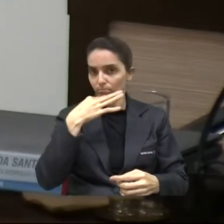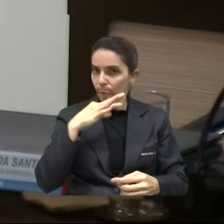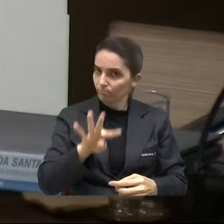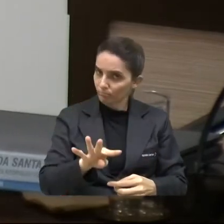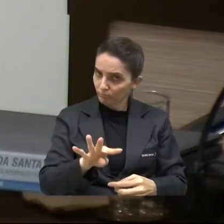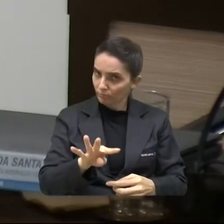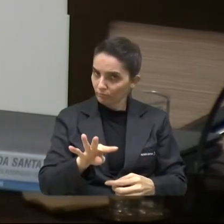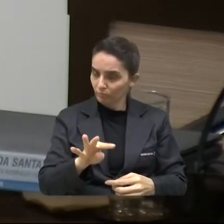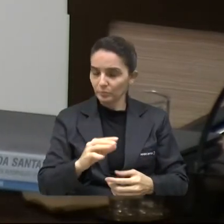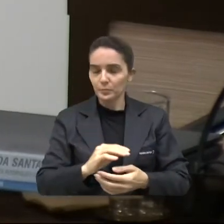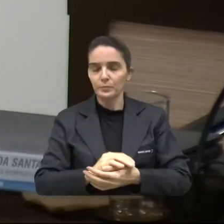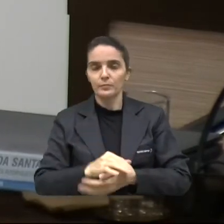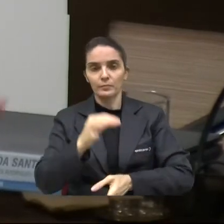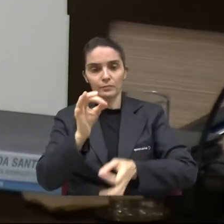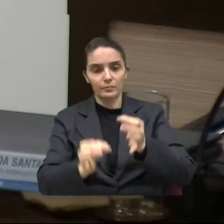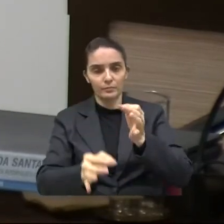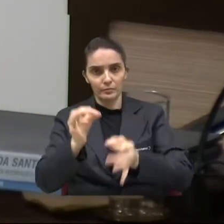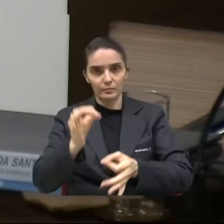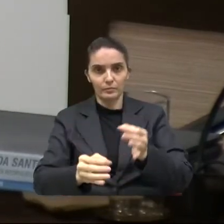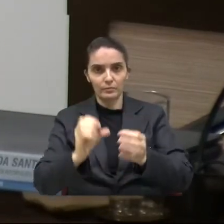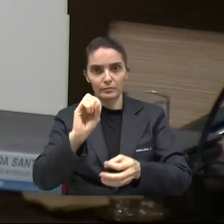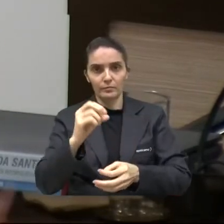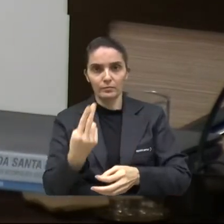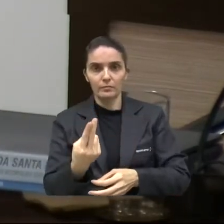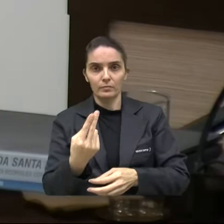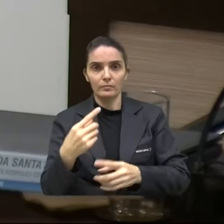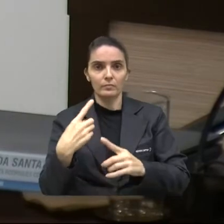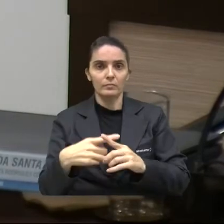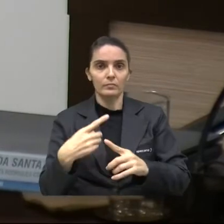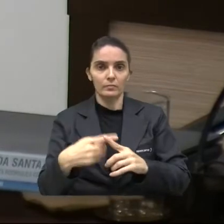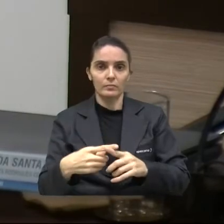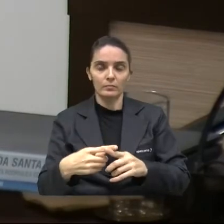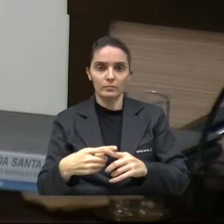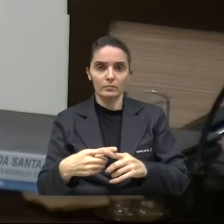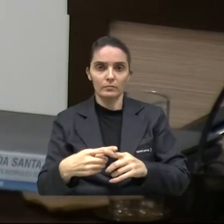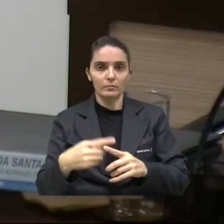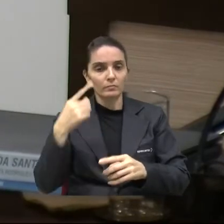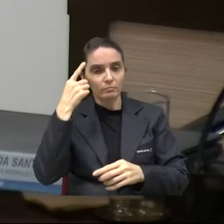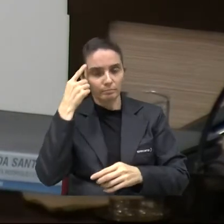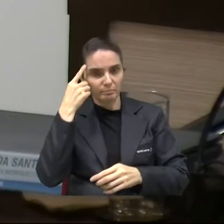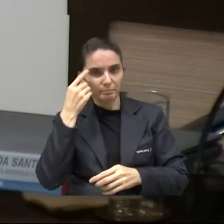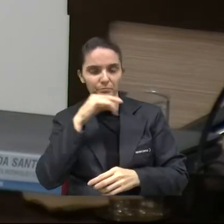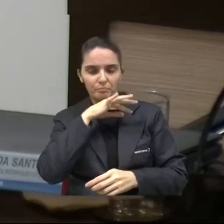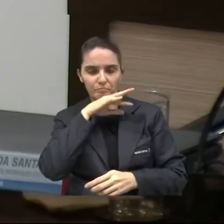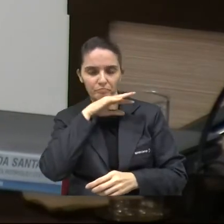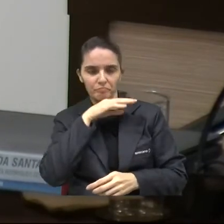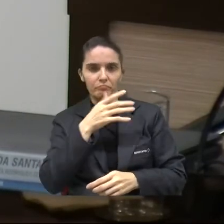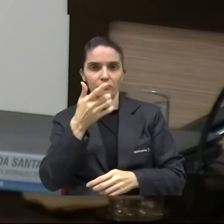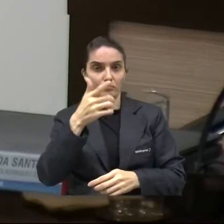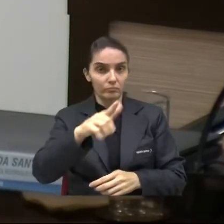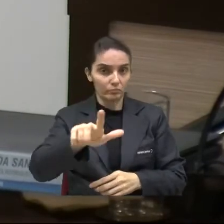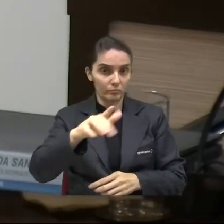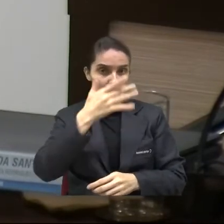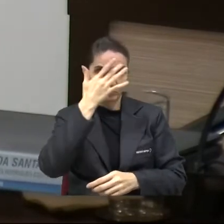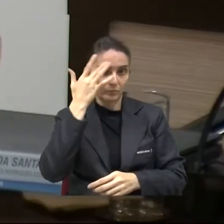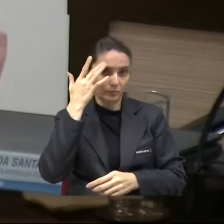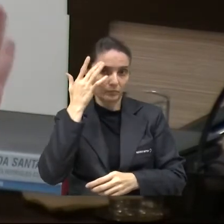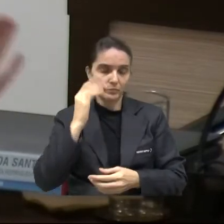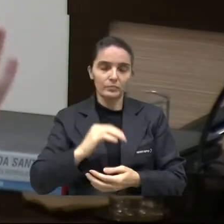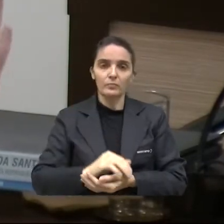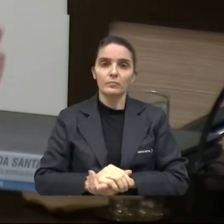a técnica, ou seja, por malícia, e eu não quero acreditar nessa segunda hipótese,